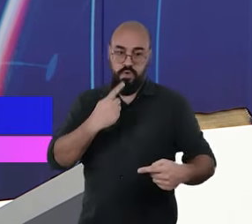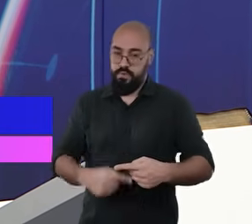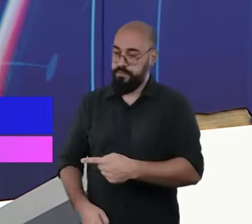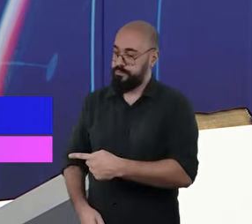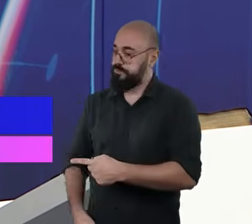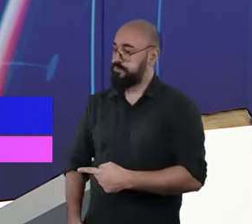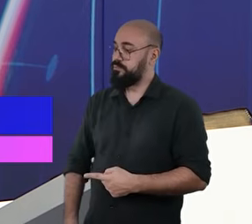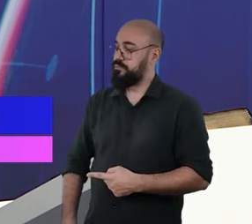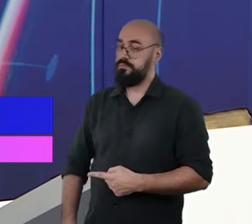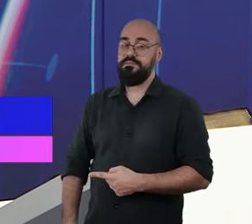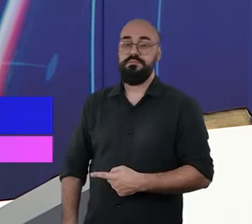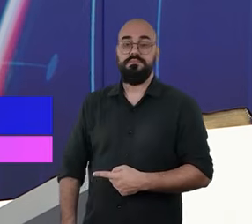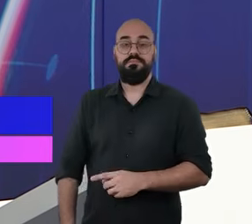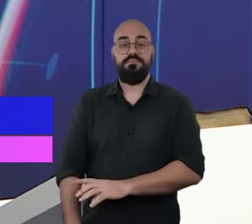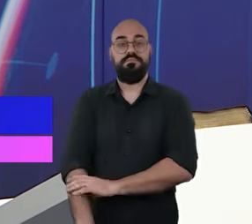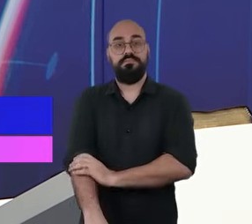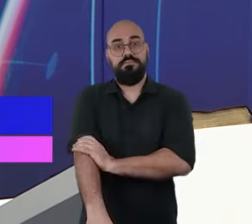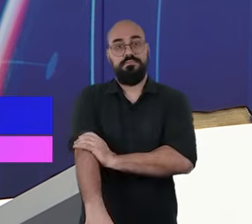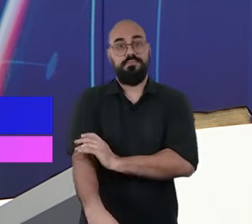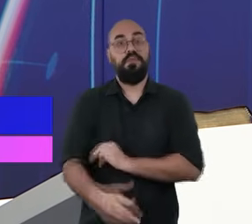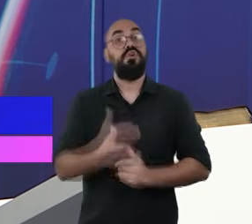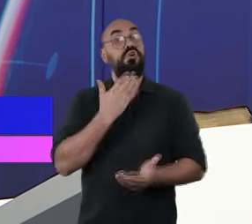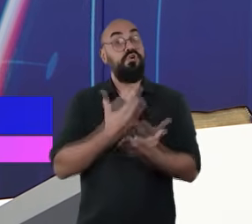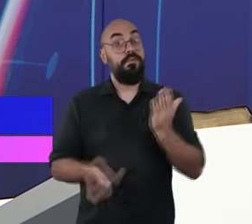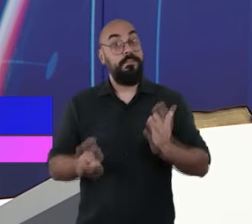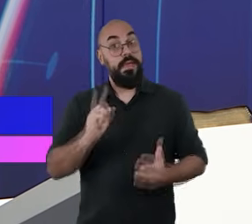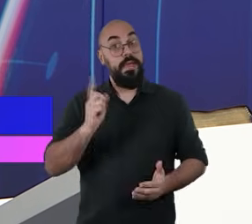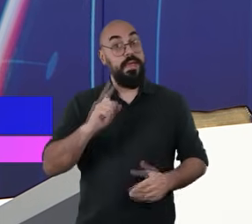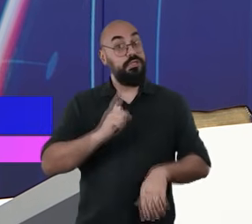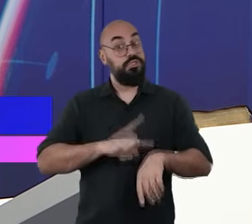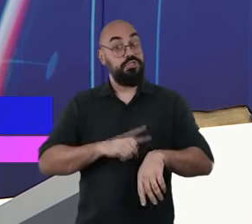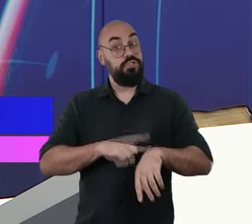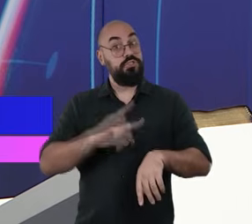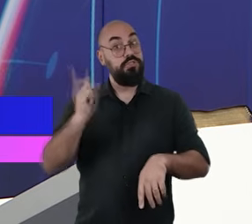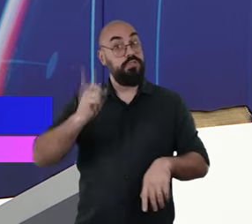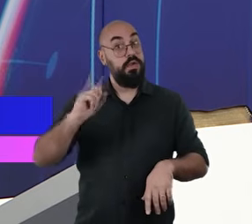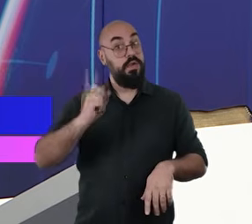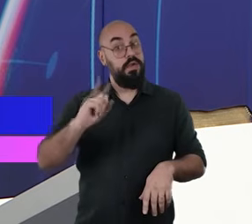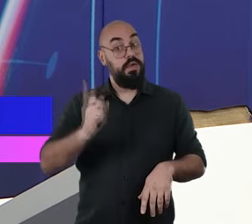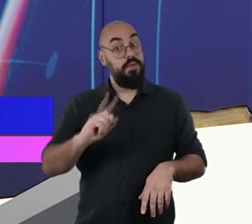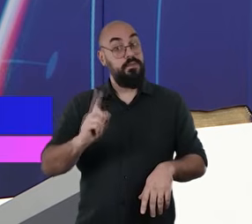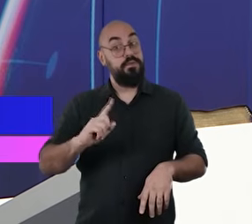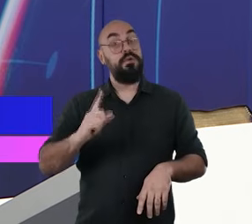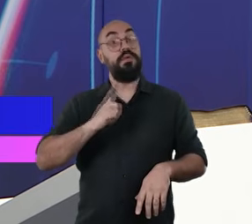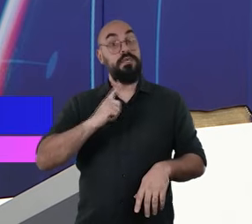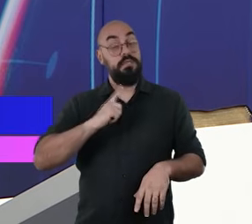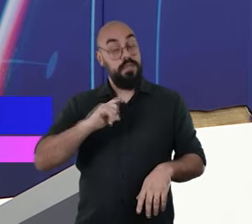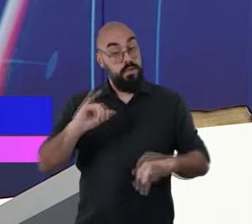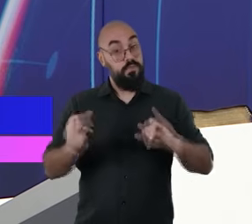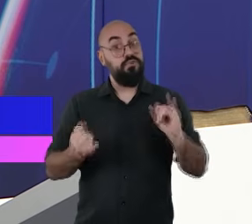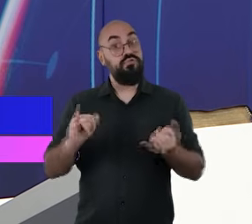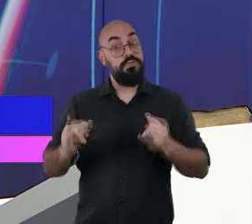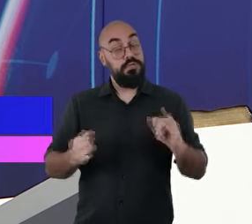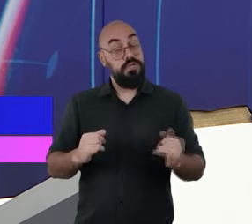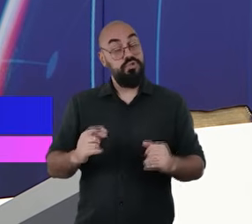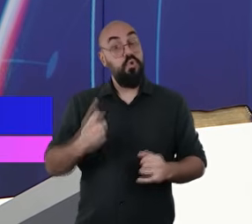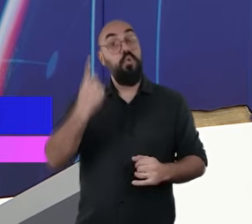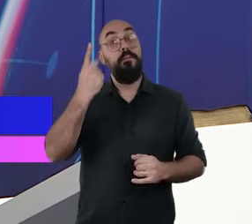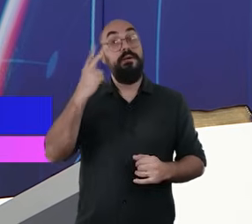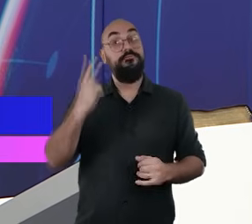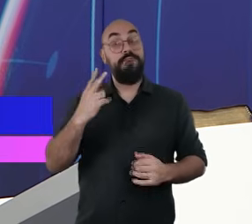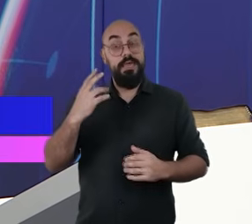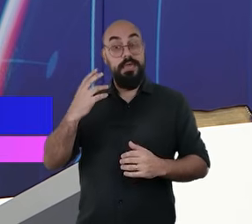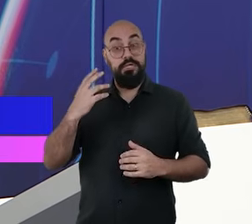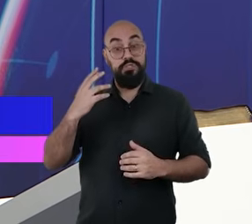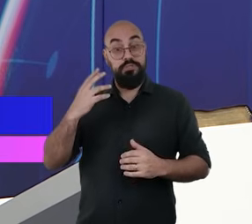98224 0616, tá bom? Não perca tempo. Há oportunidades da vida que batem uma vez na nossa